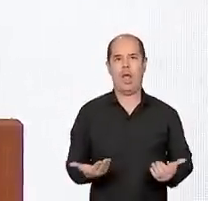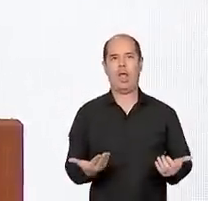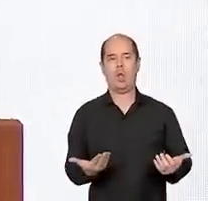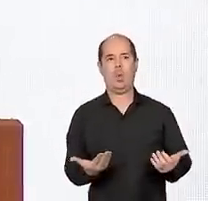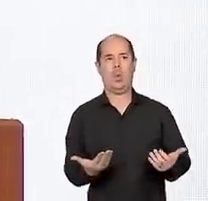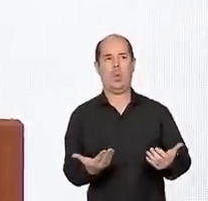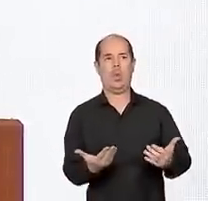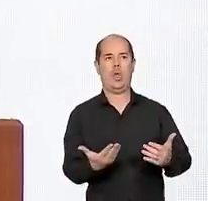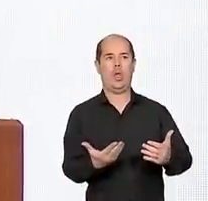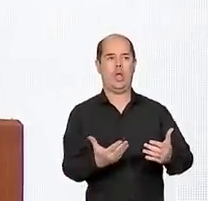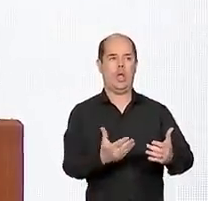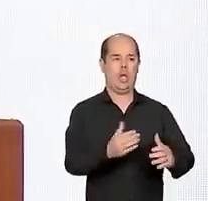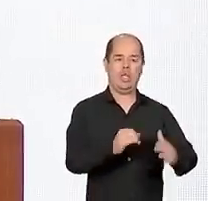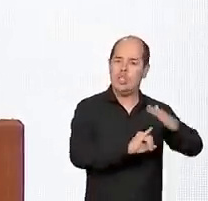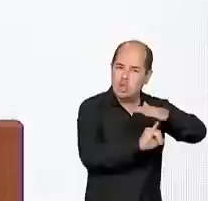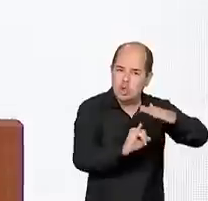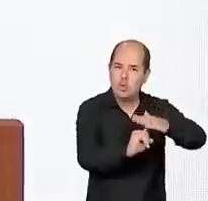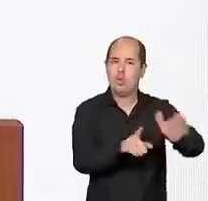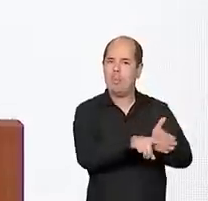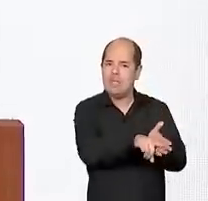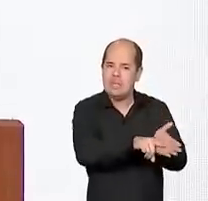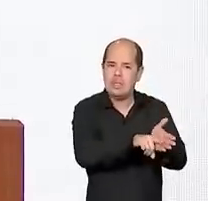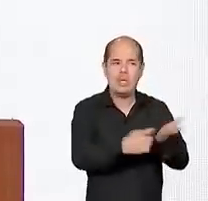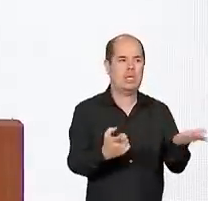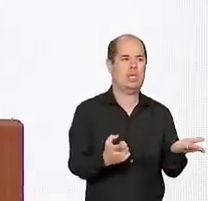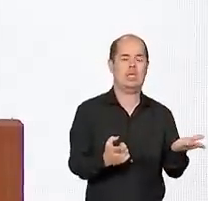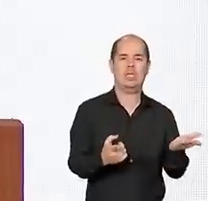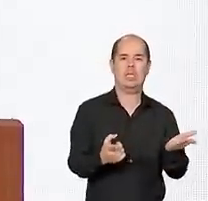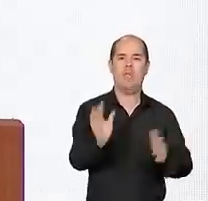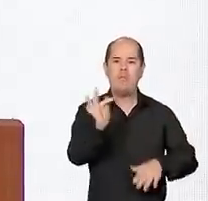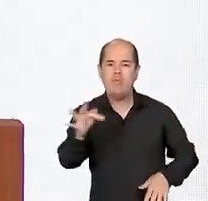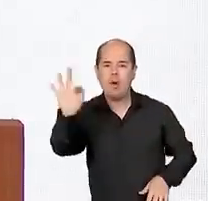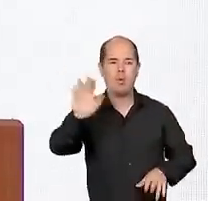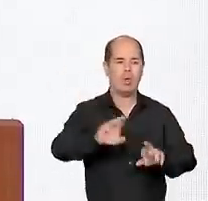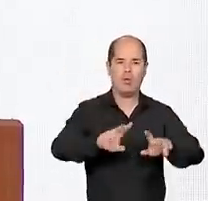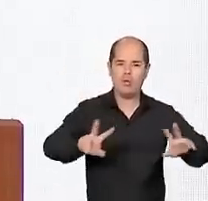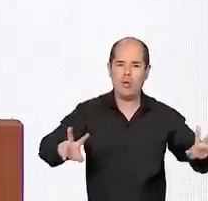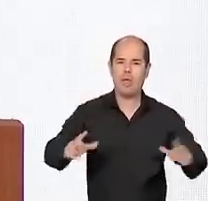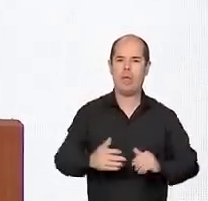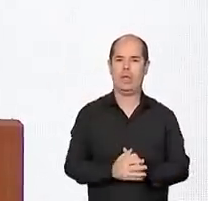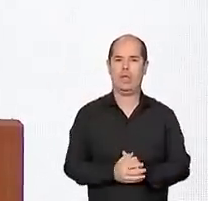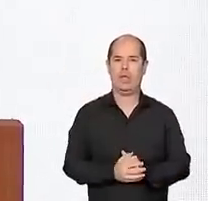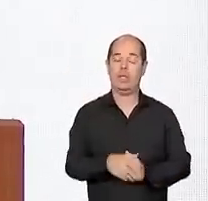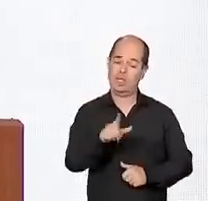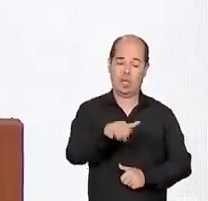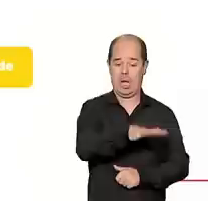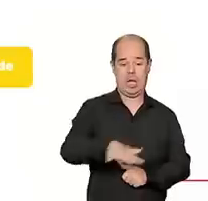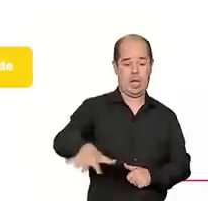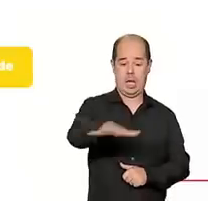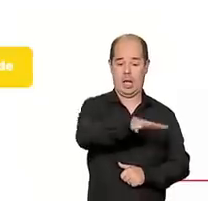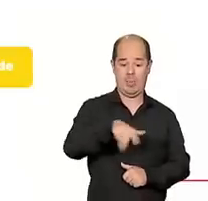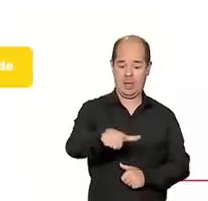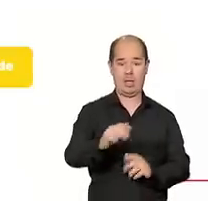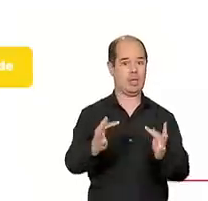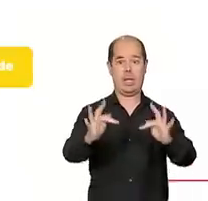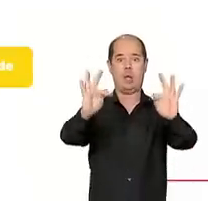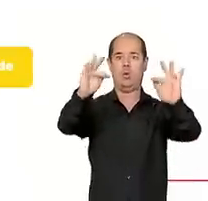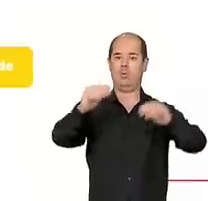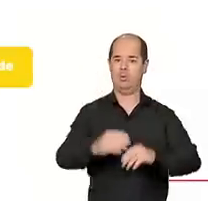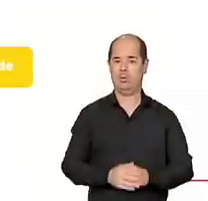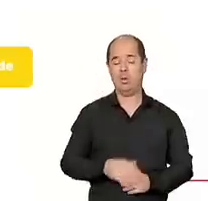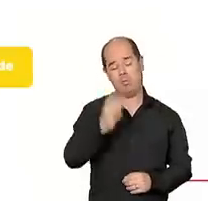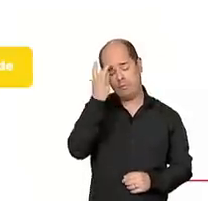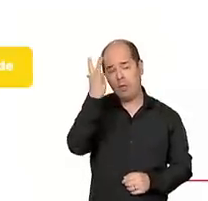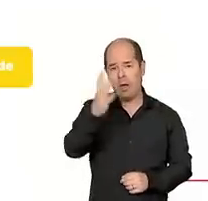dos institutos de pesquisa e desse ambiente favorável à inovação. Promover a transição